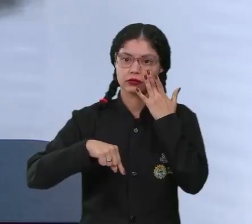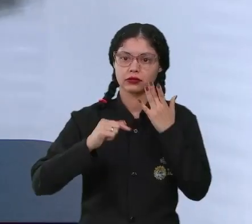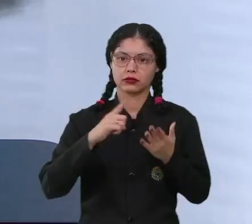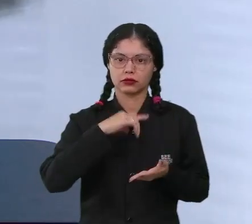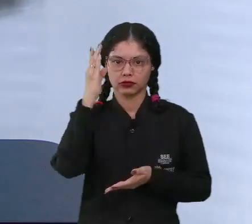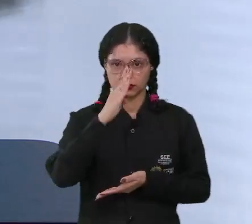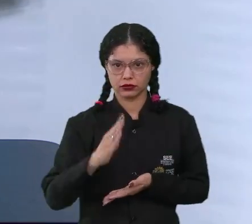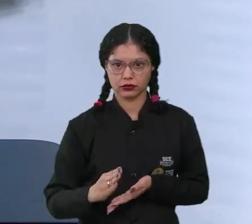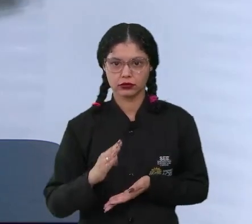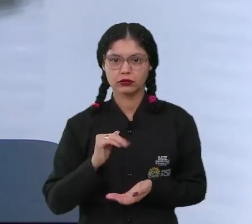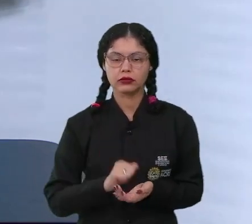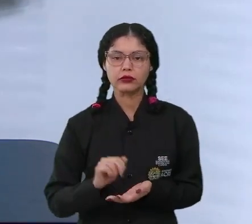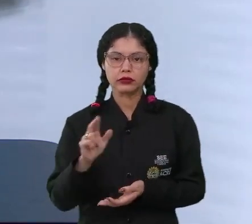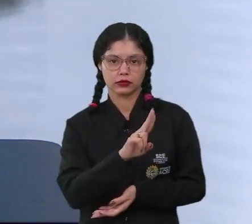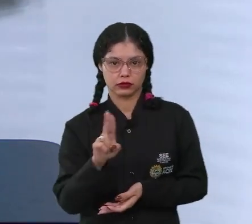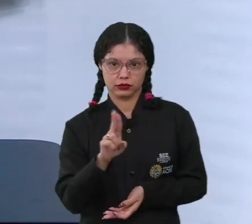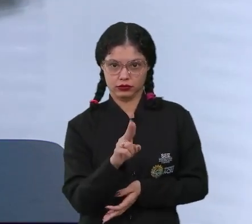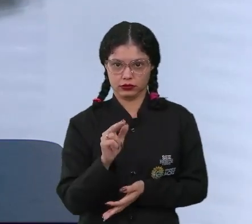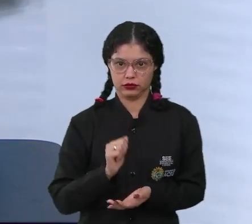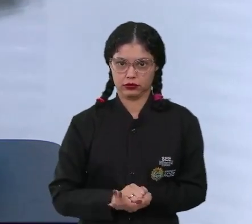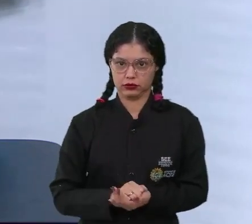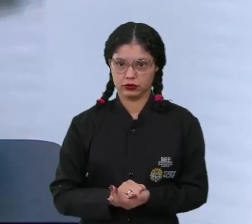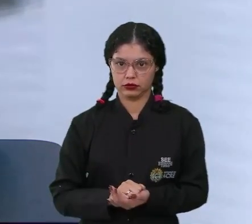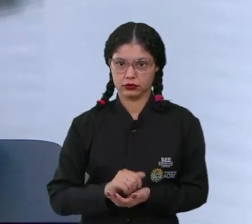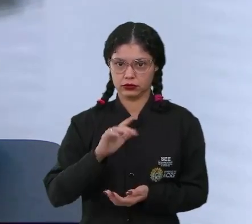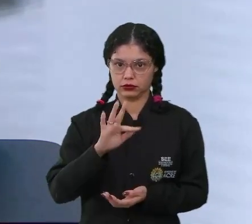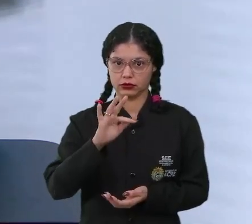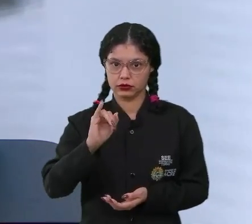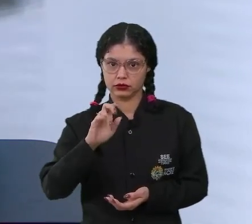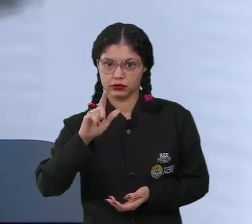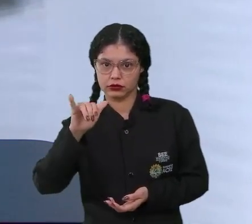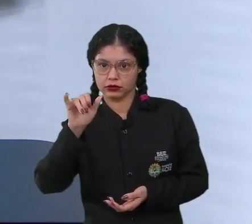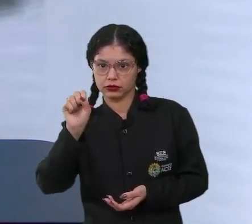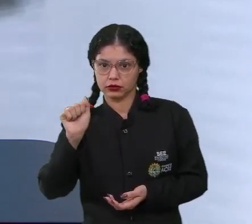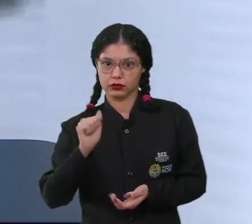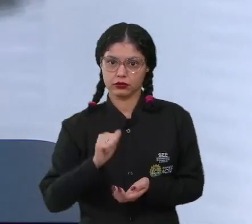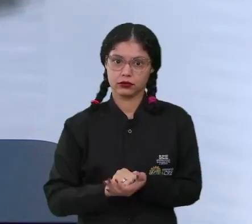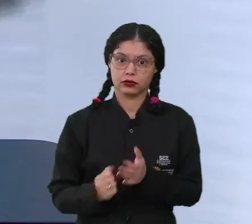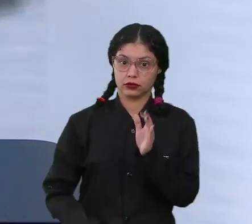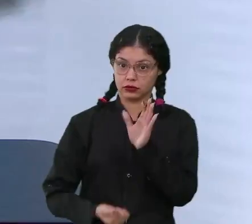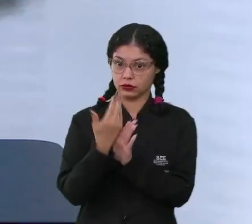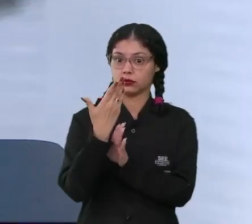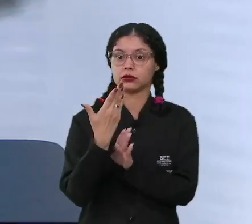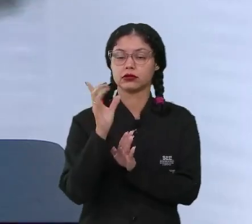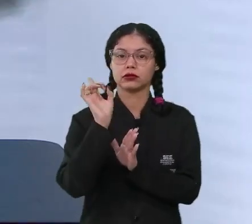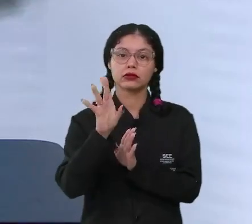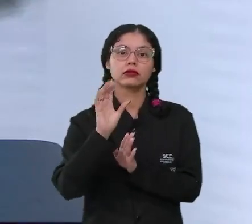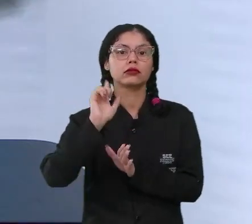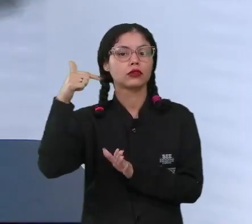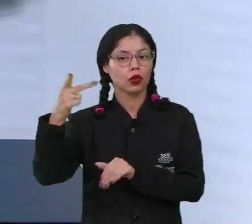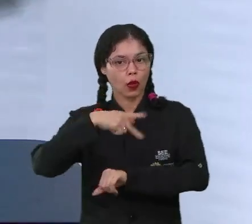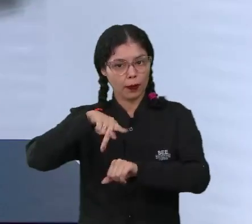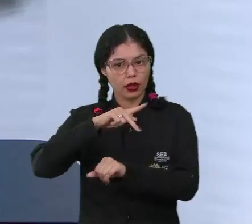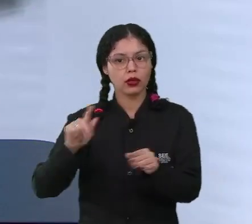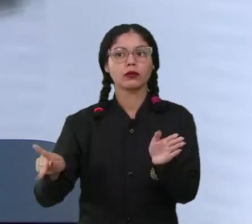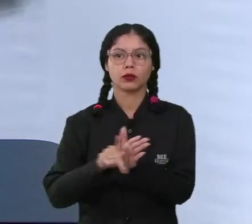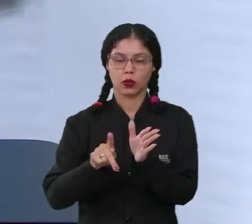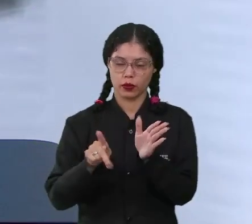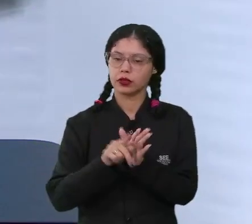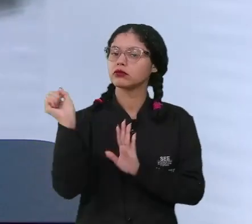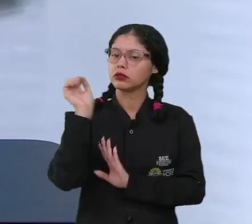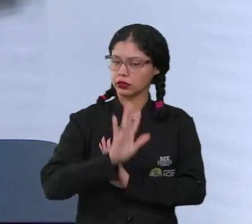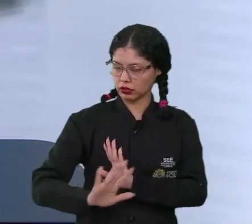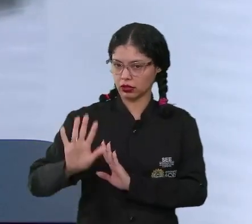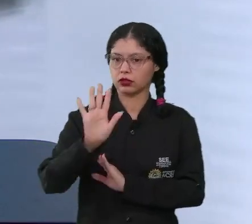no Brasil, as chamadas filiais. As matrizes, elas estão no seu país de origem, que